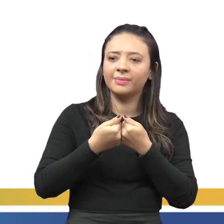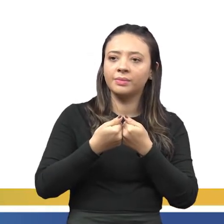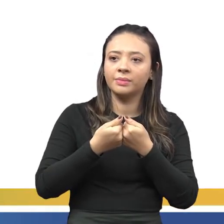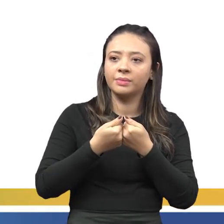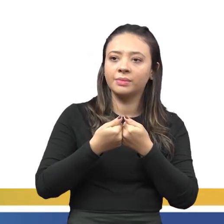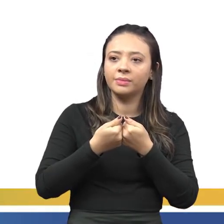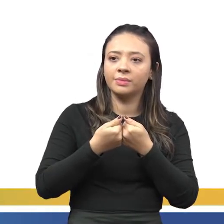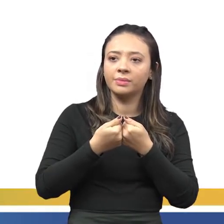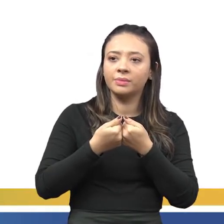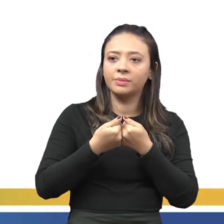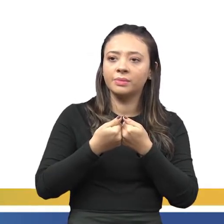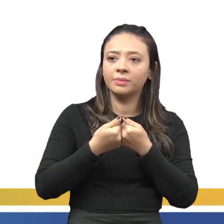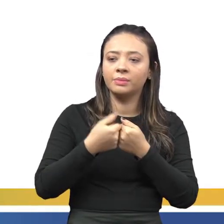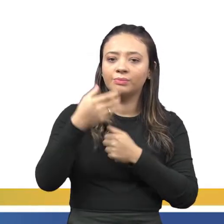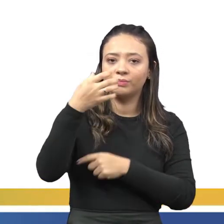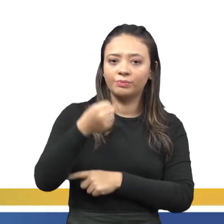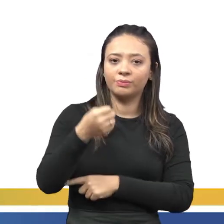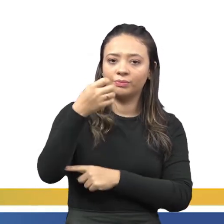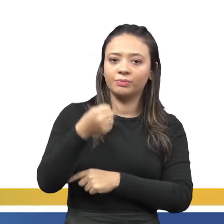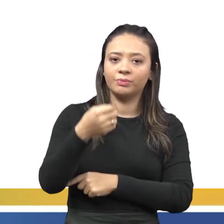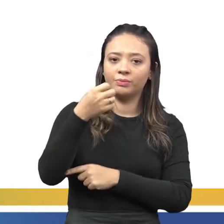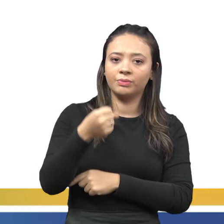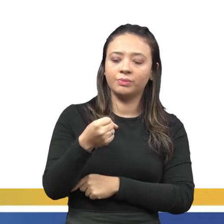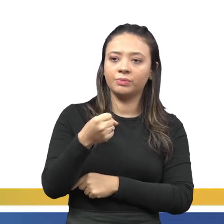Arroz. Milk.